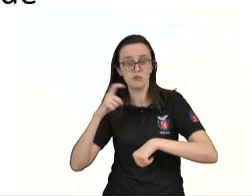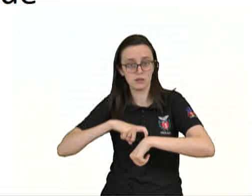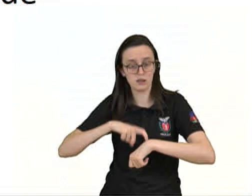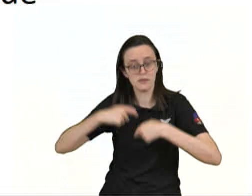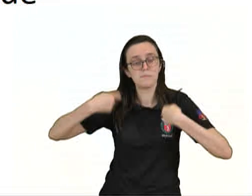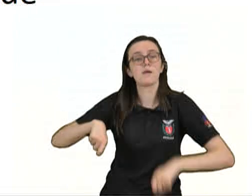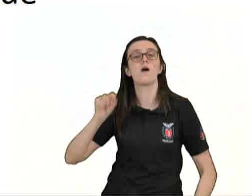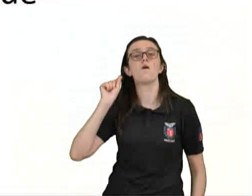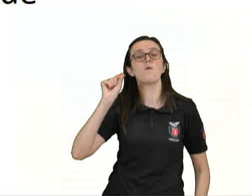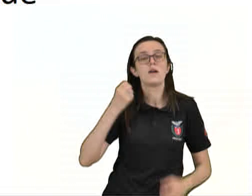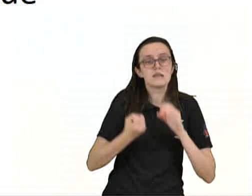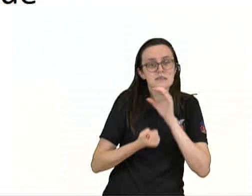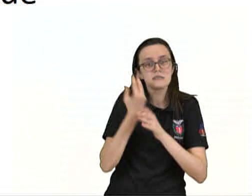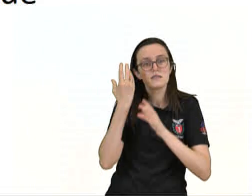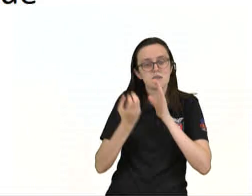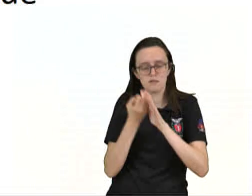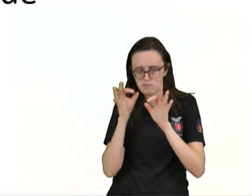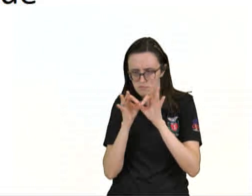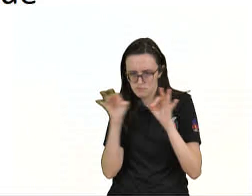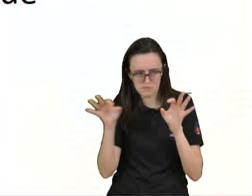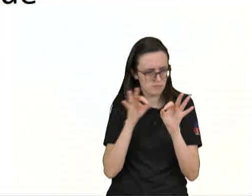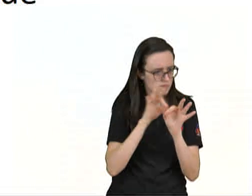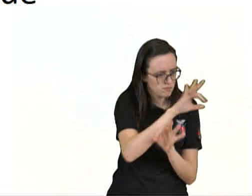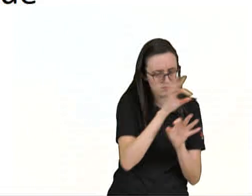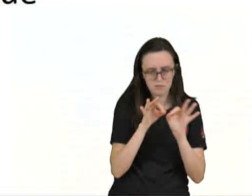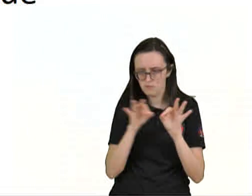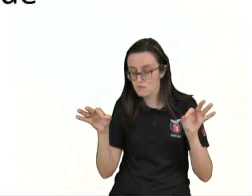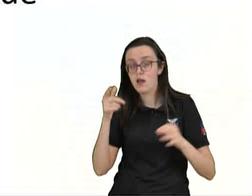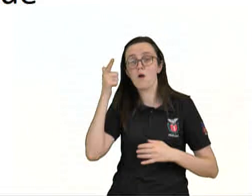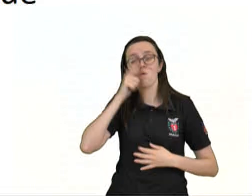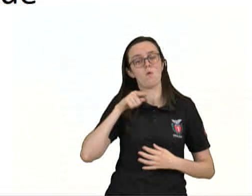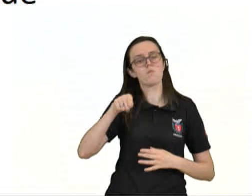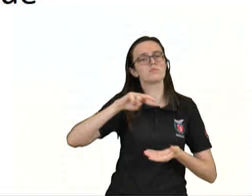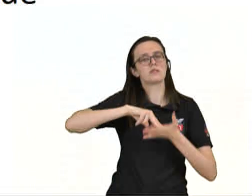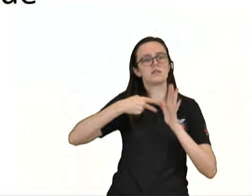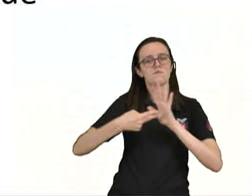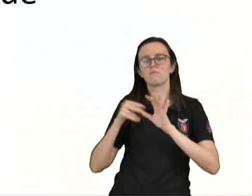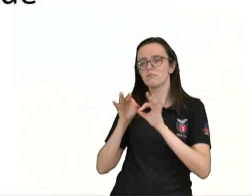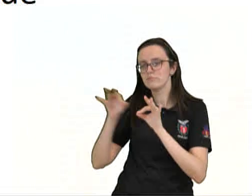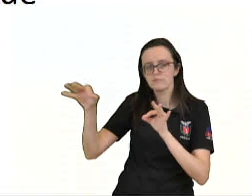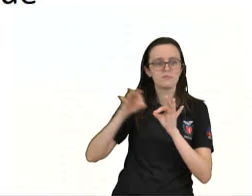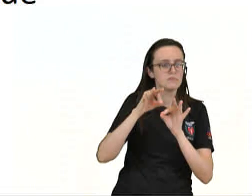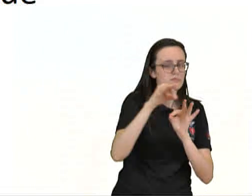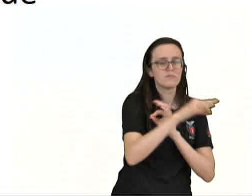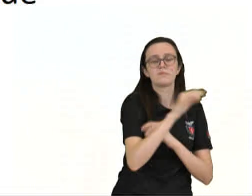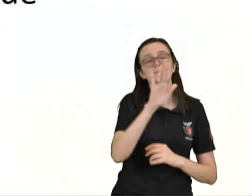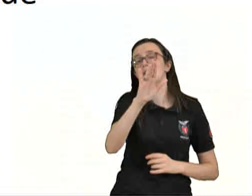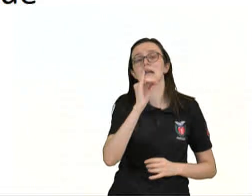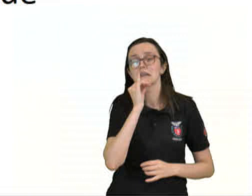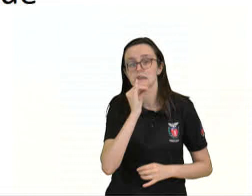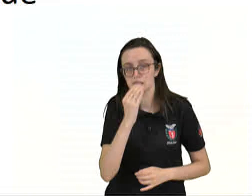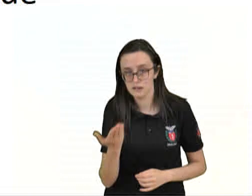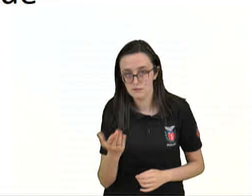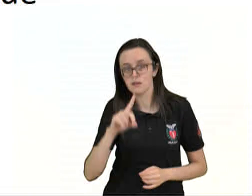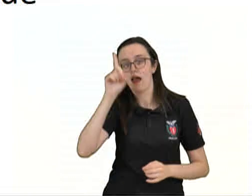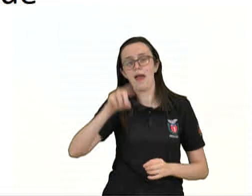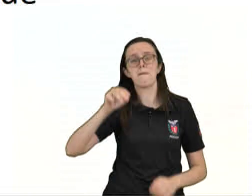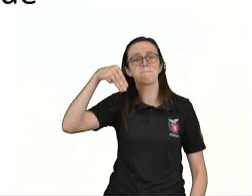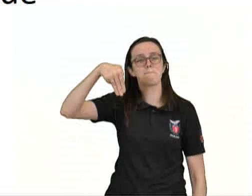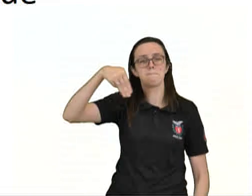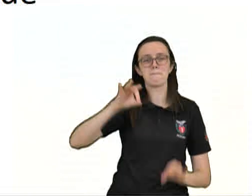necessária a criação de unidades de medidas que pudessem representar tais distâncias, como, por exemplo, o